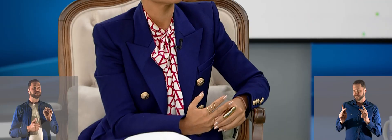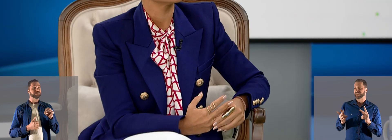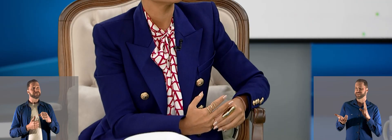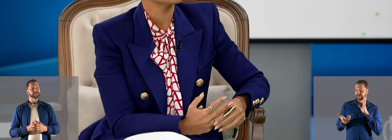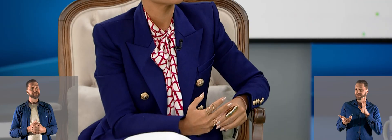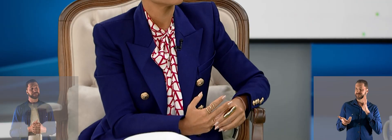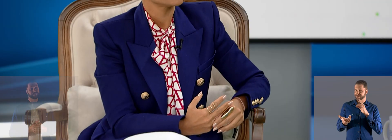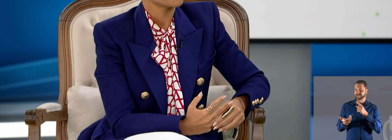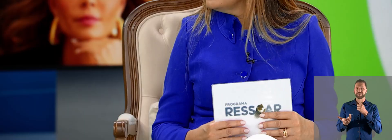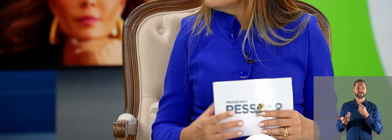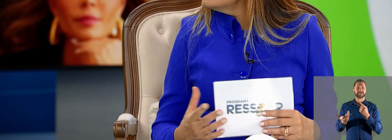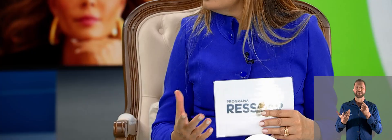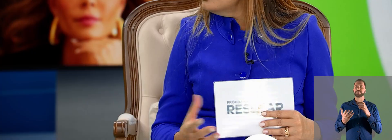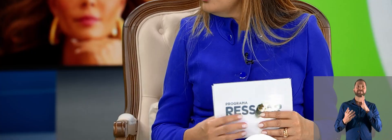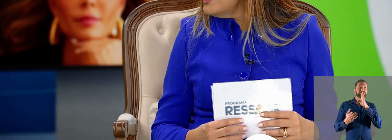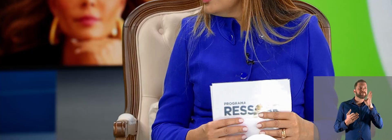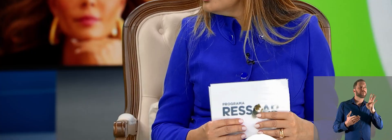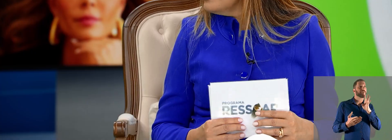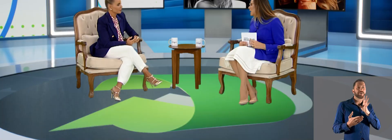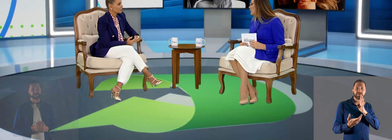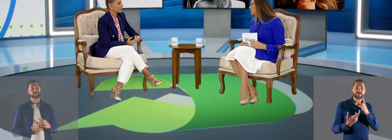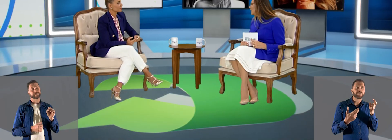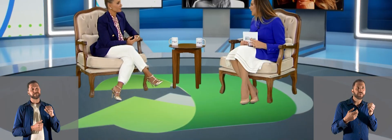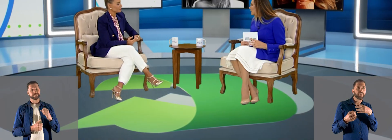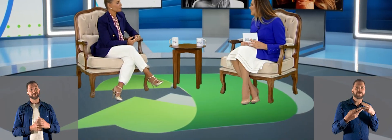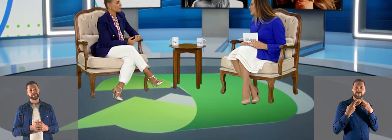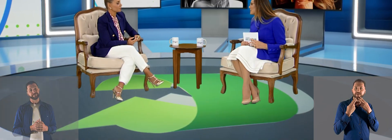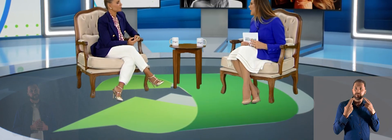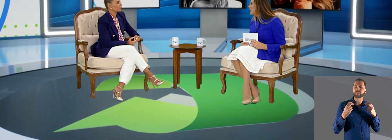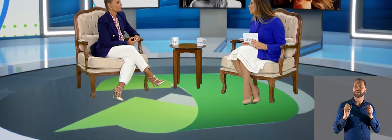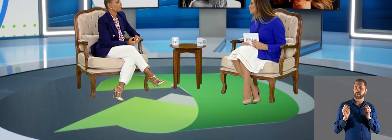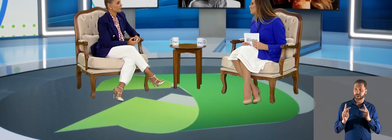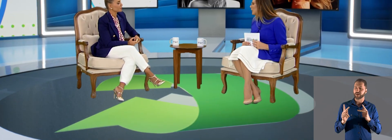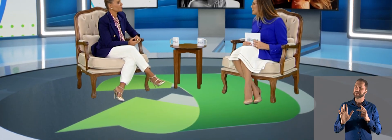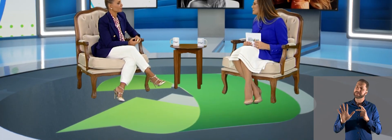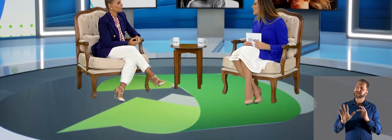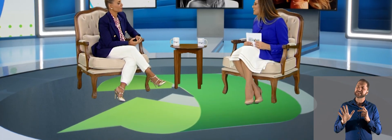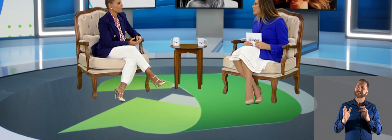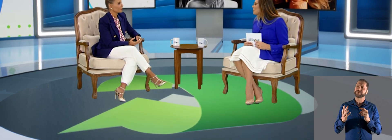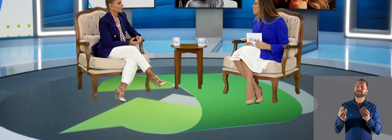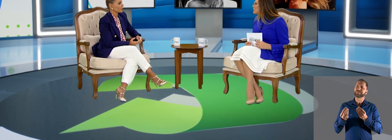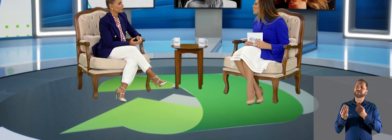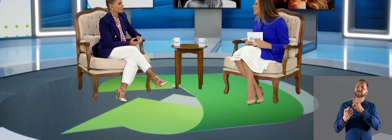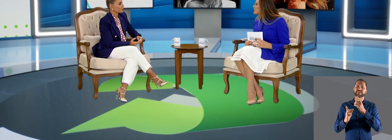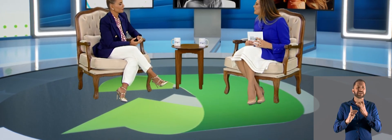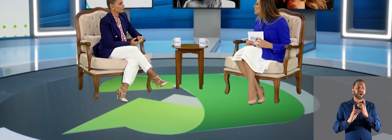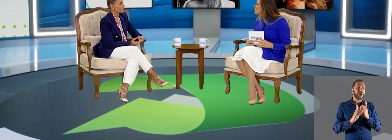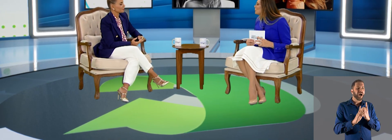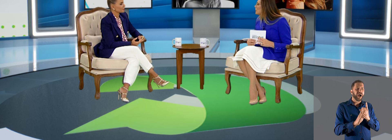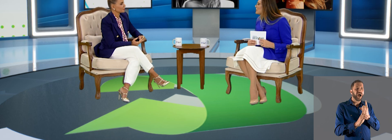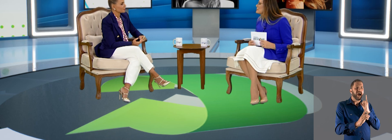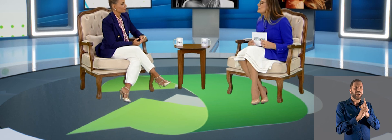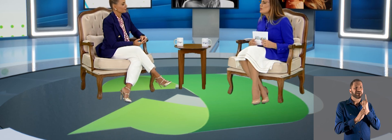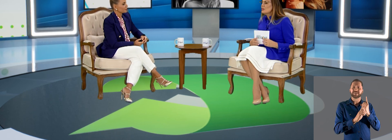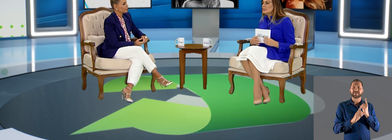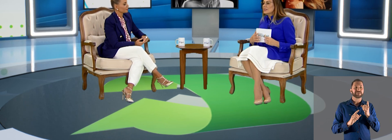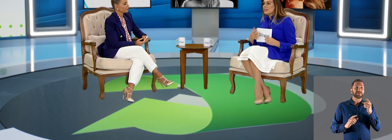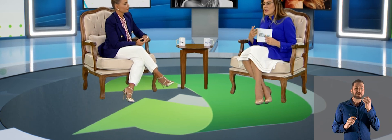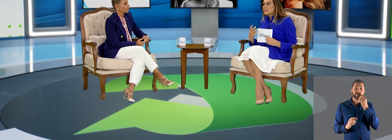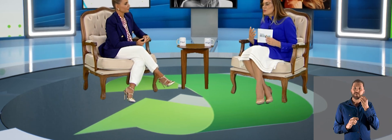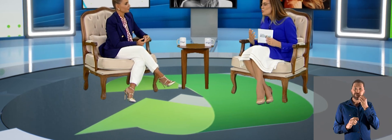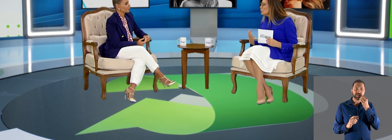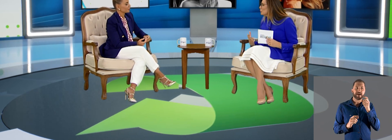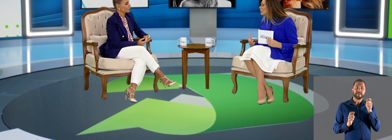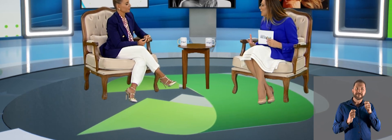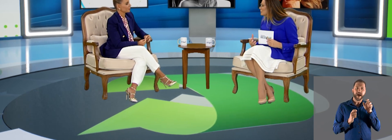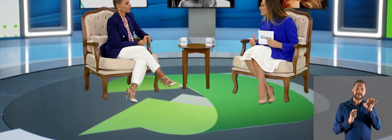viaja e faz o benchmark quer necessário e tudo mais mas como é que você identifica assim olha